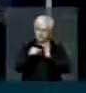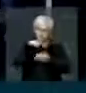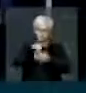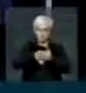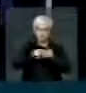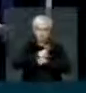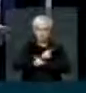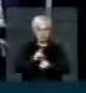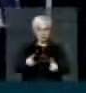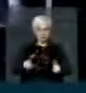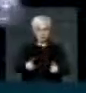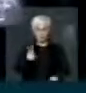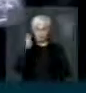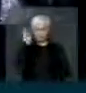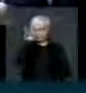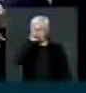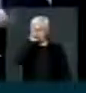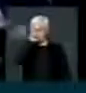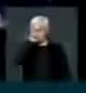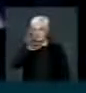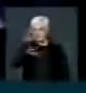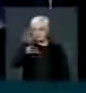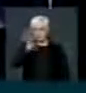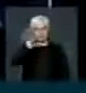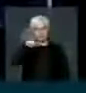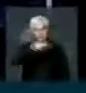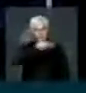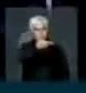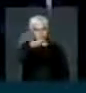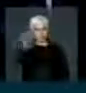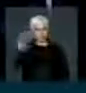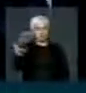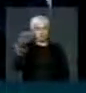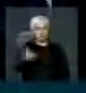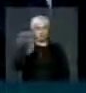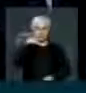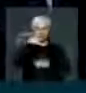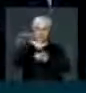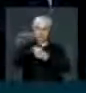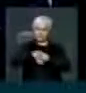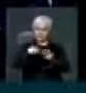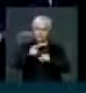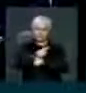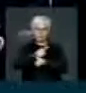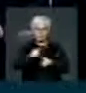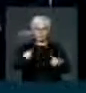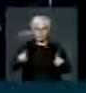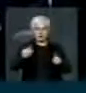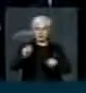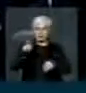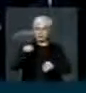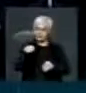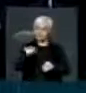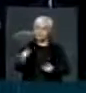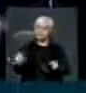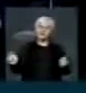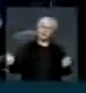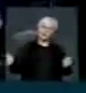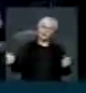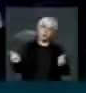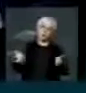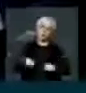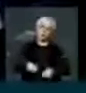não. Lembrando para todos os parlamentares, votar não é exatamente a possibilidade